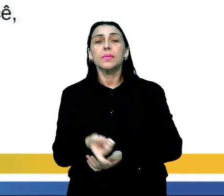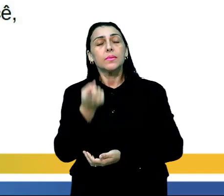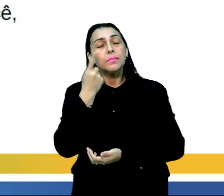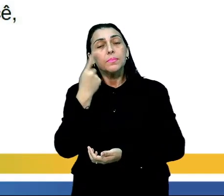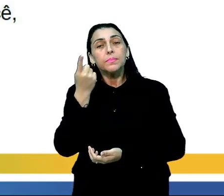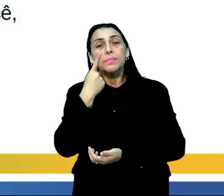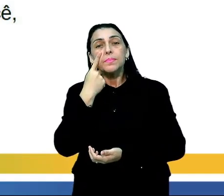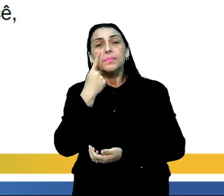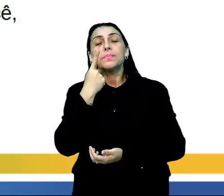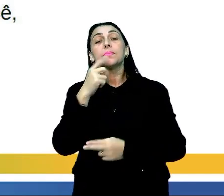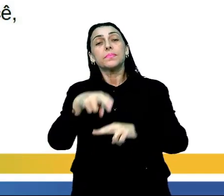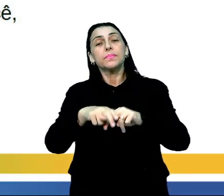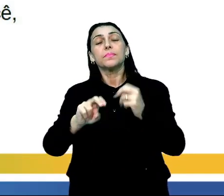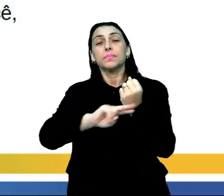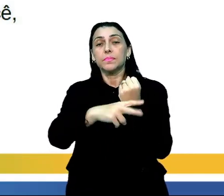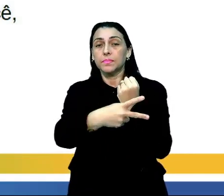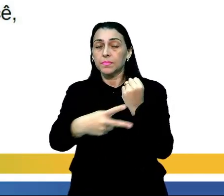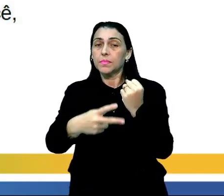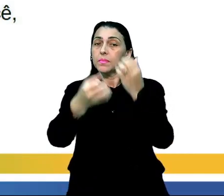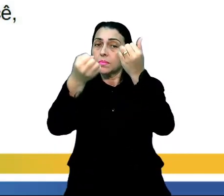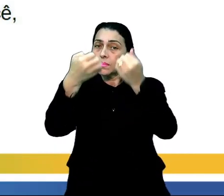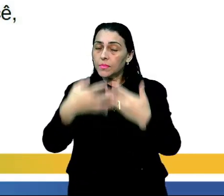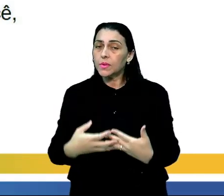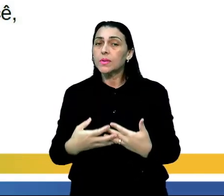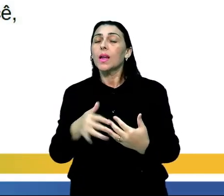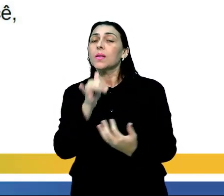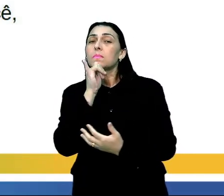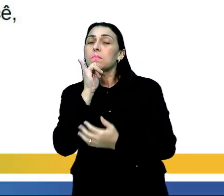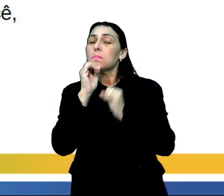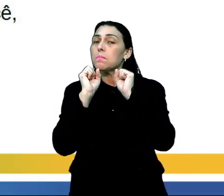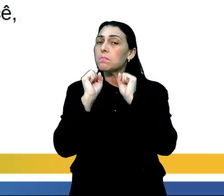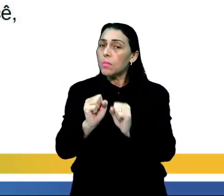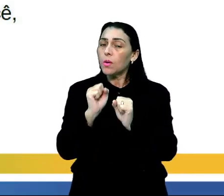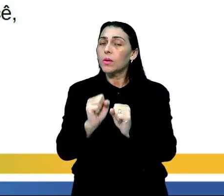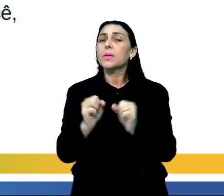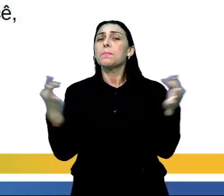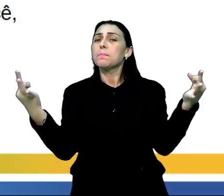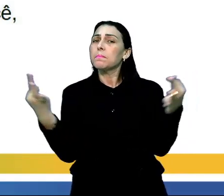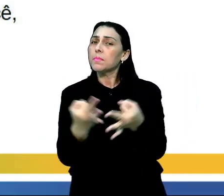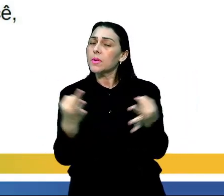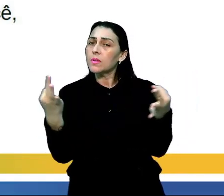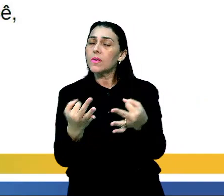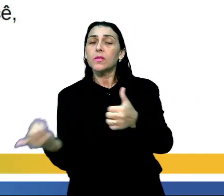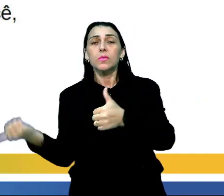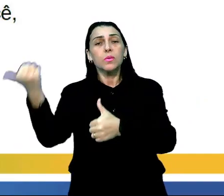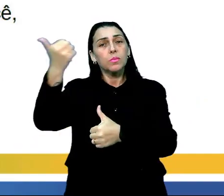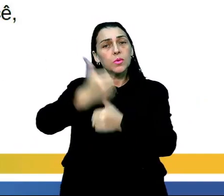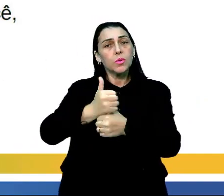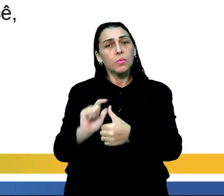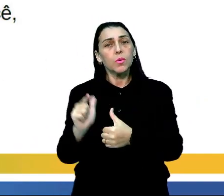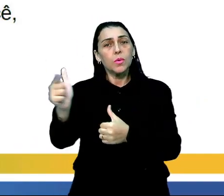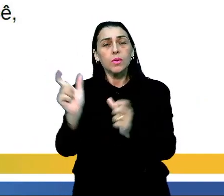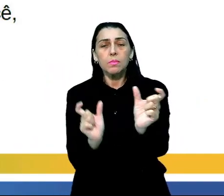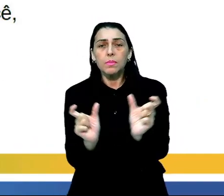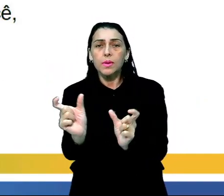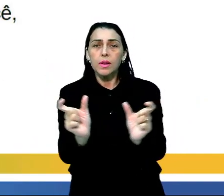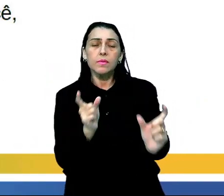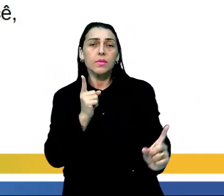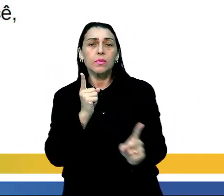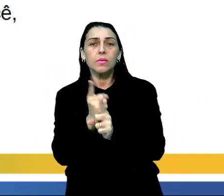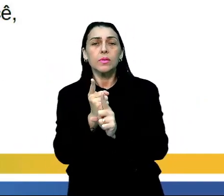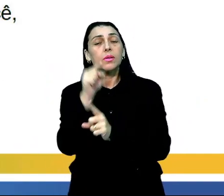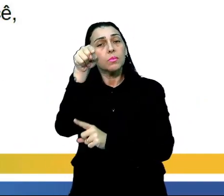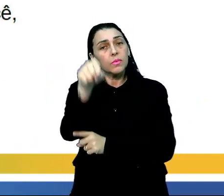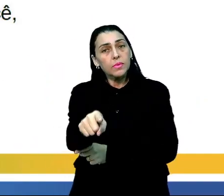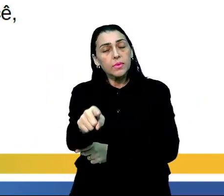Veja que a causa e a consequência citadas nesse exemplo podem ser perfeitamente substituídas por outras, encontradas